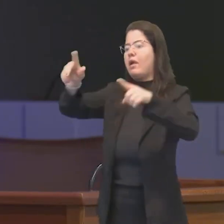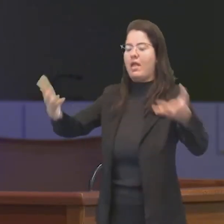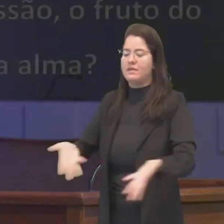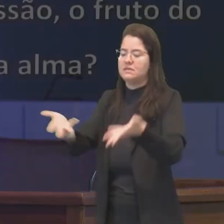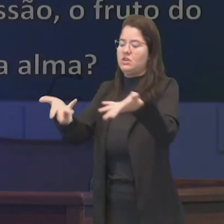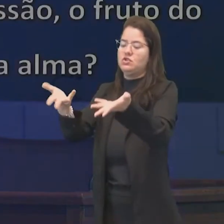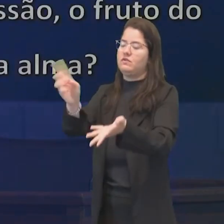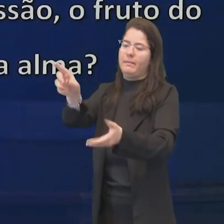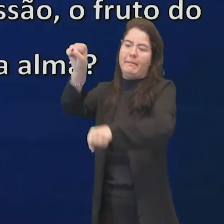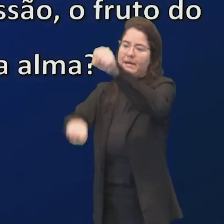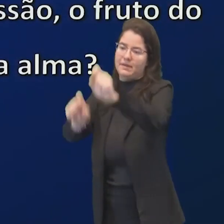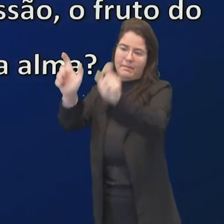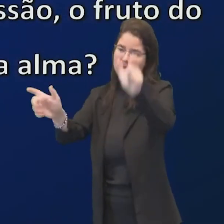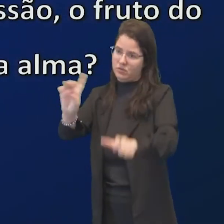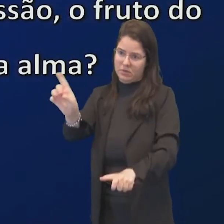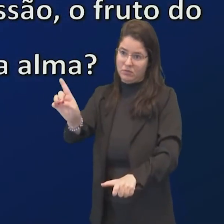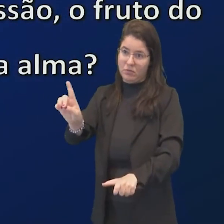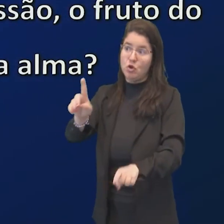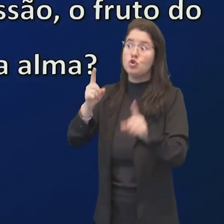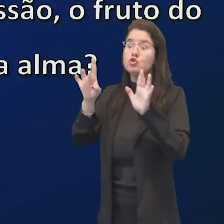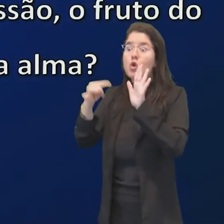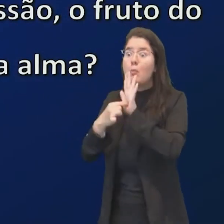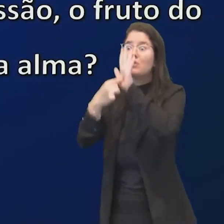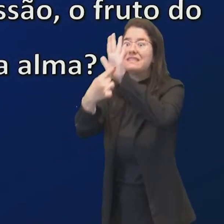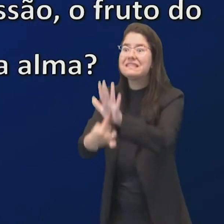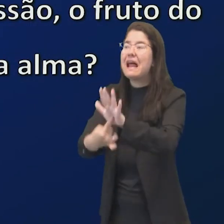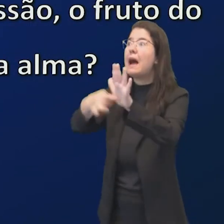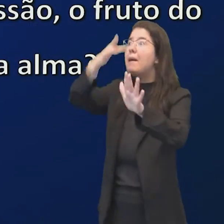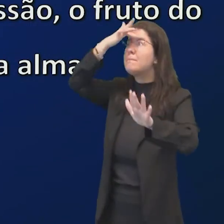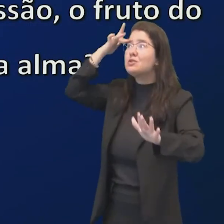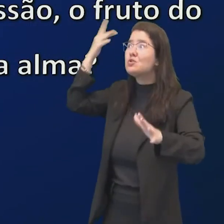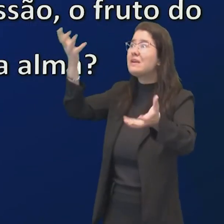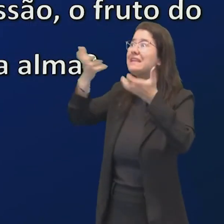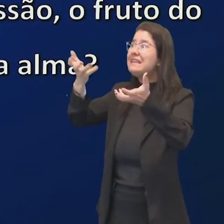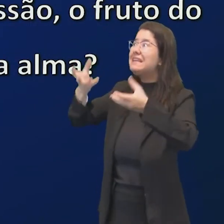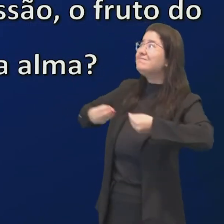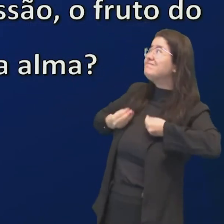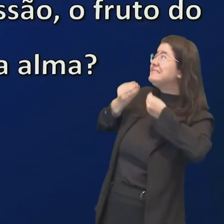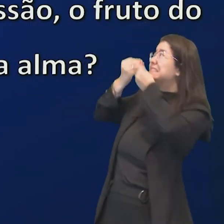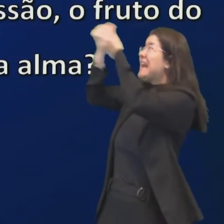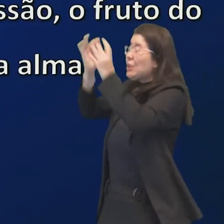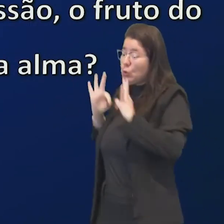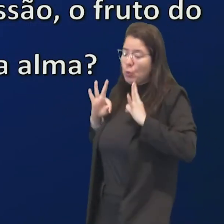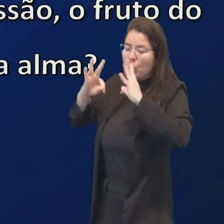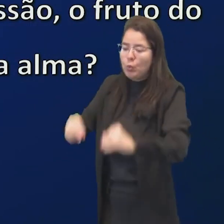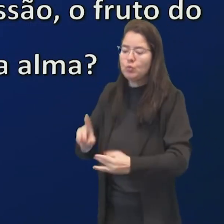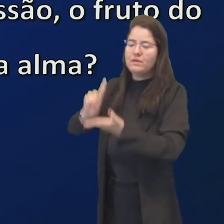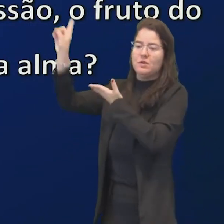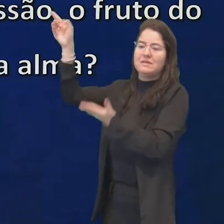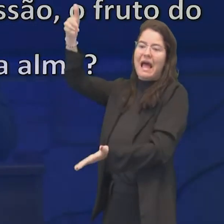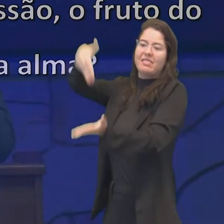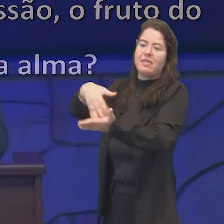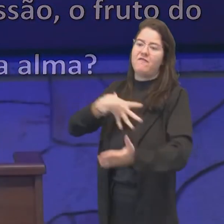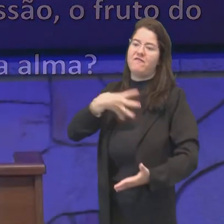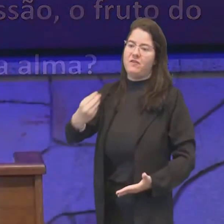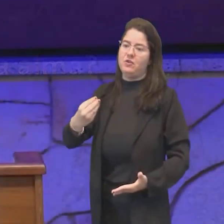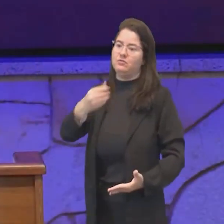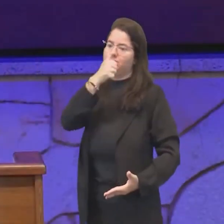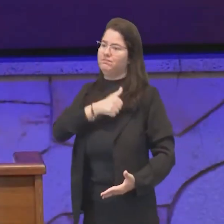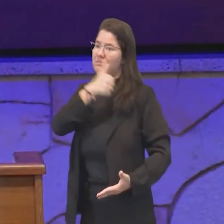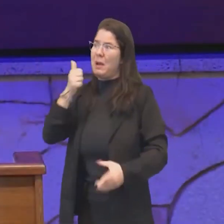minha transgressão, o fruto do meu corpo pelo pecado da minha alma? É isso que o Senhor quer de